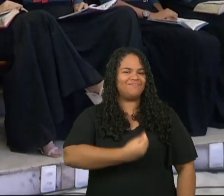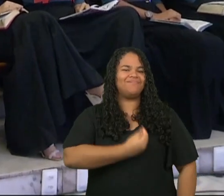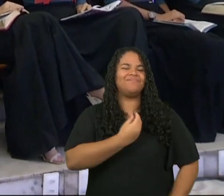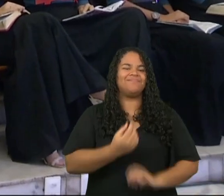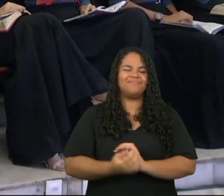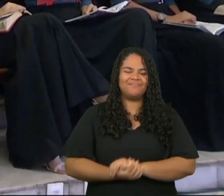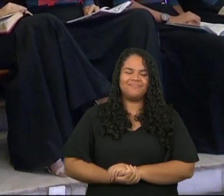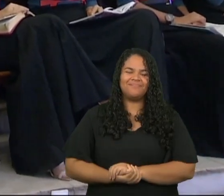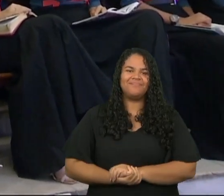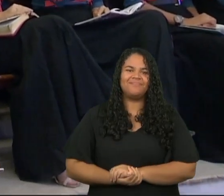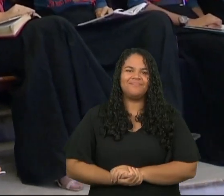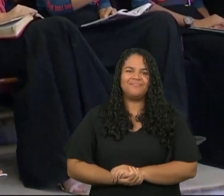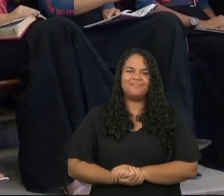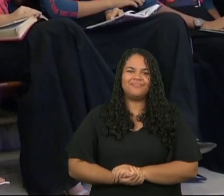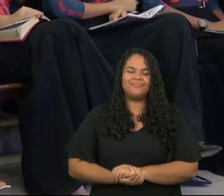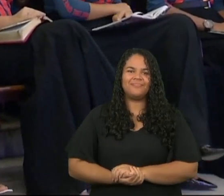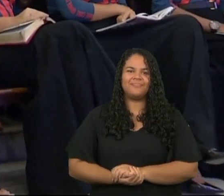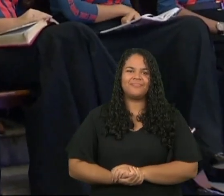Sabe?